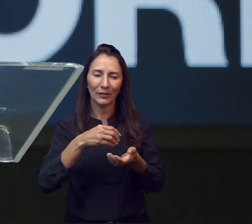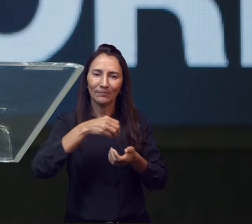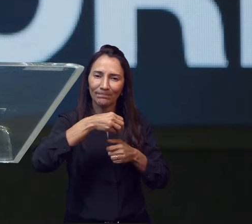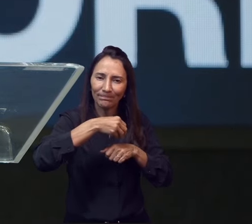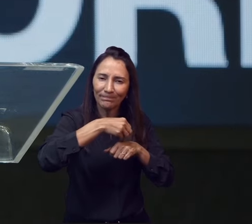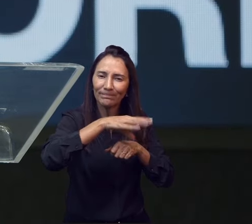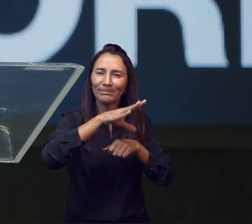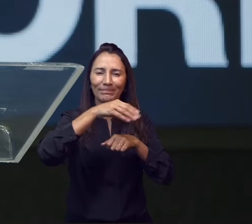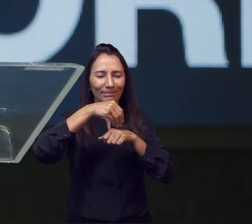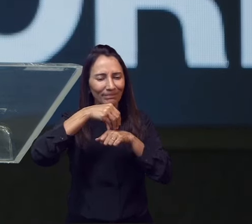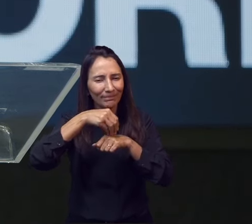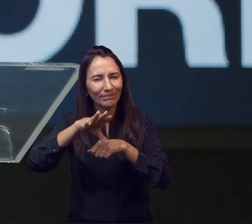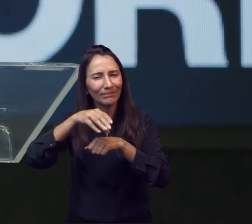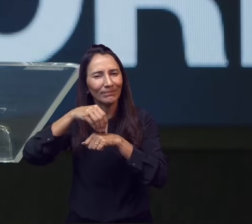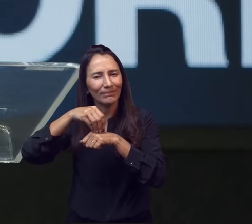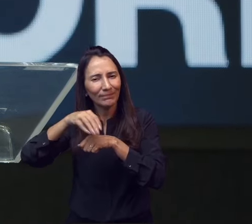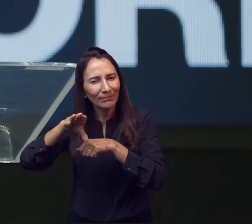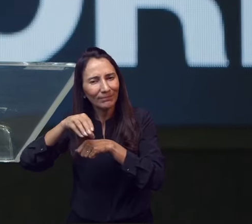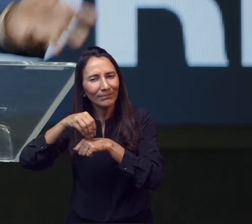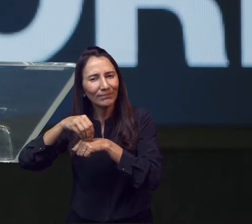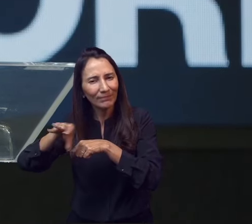deve repartir